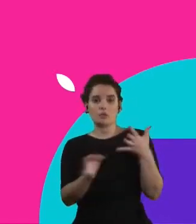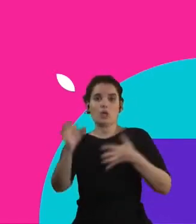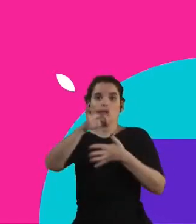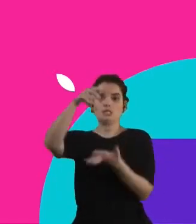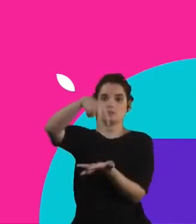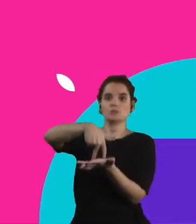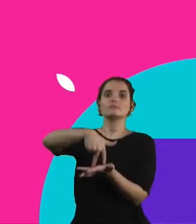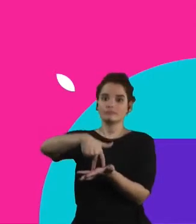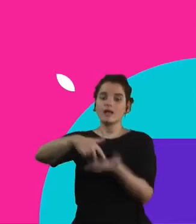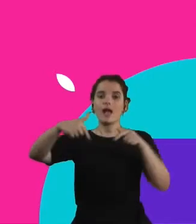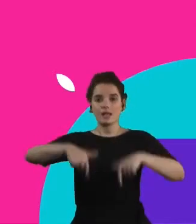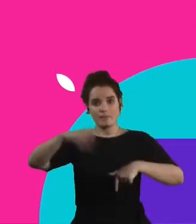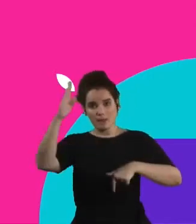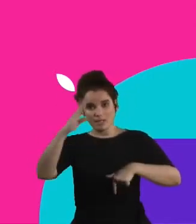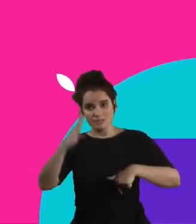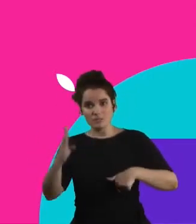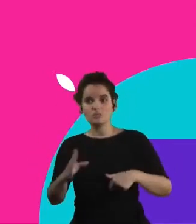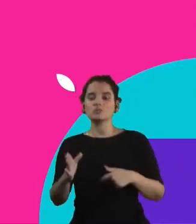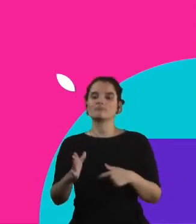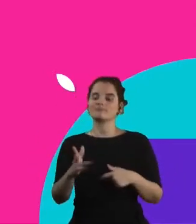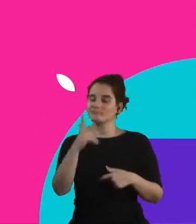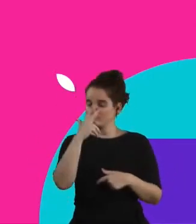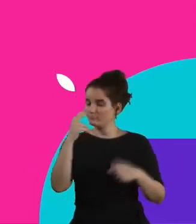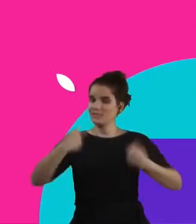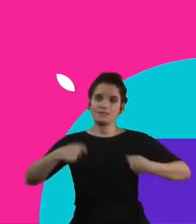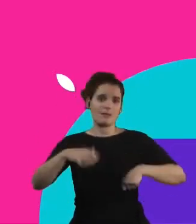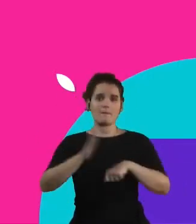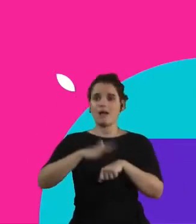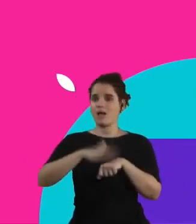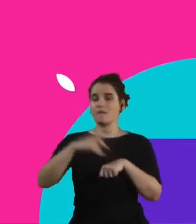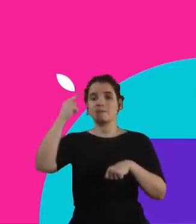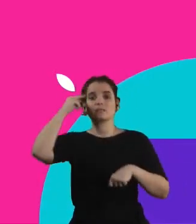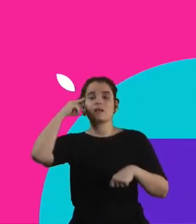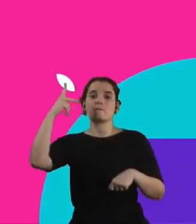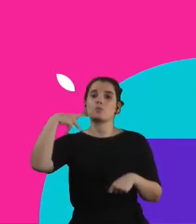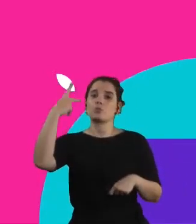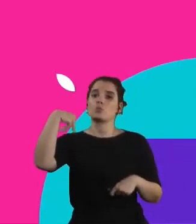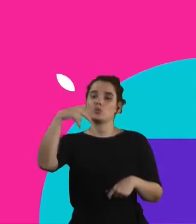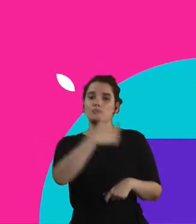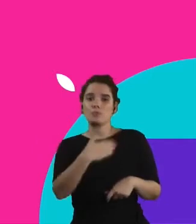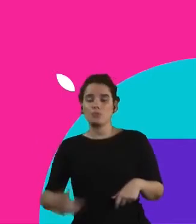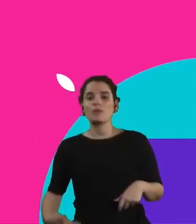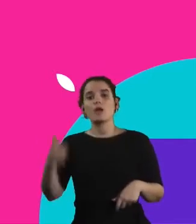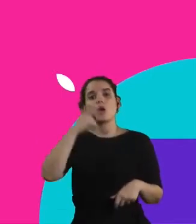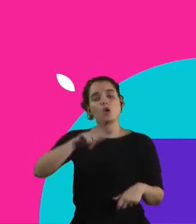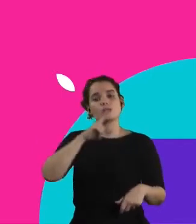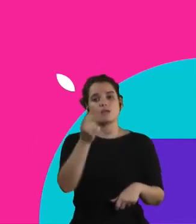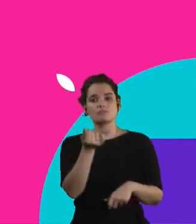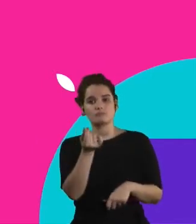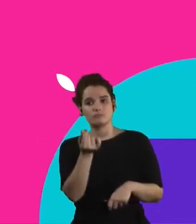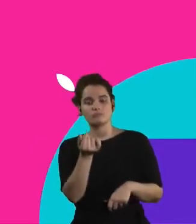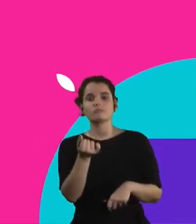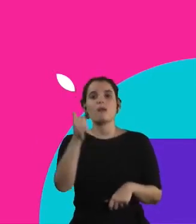no caso brasileiro, vou até mais longe. A gente precisa pensar em políticas públicas que garantam condições financeiras para